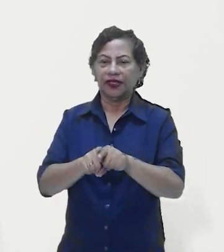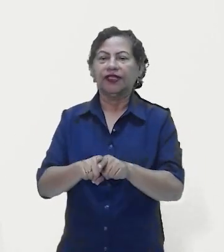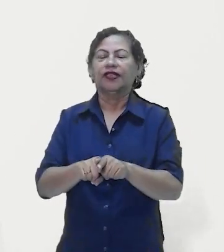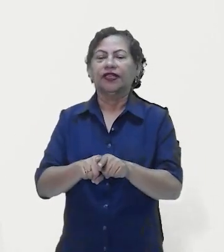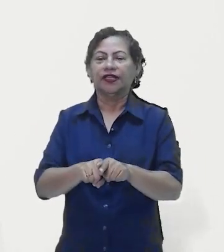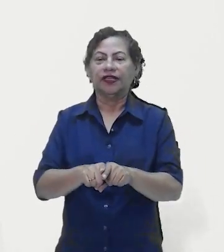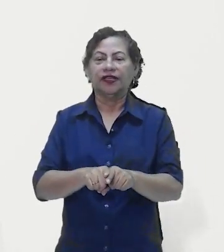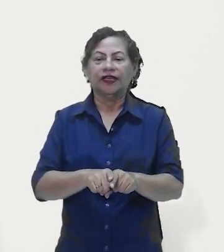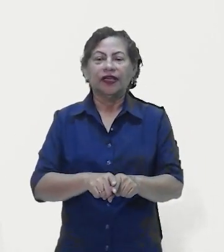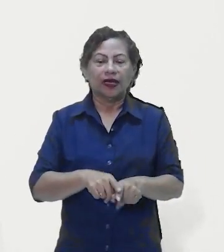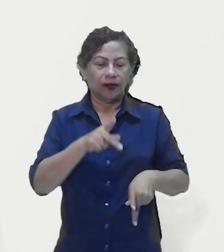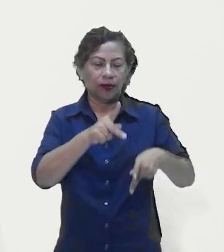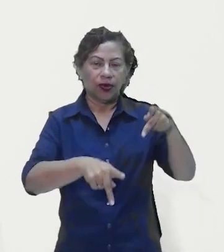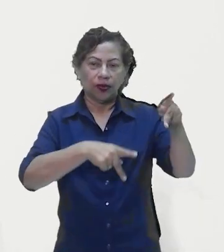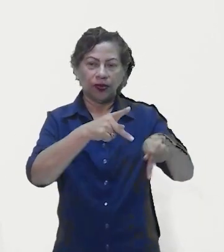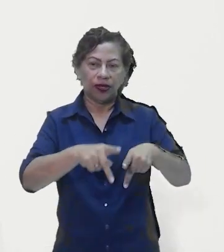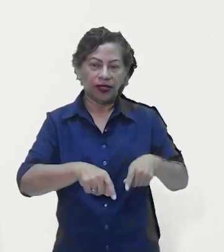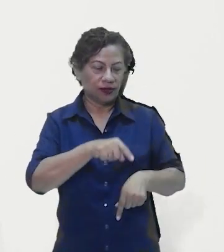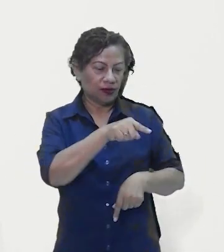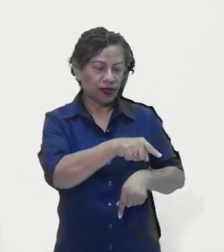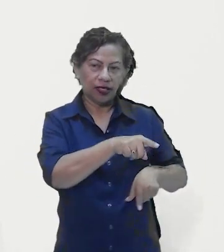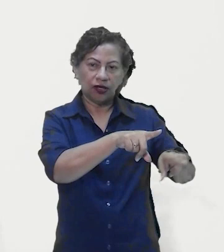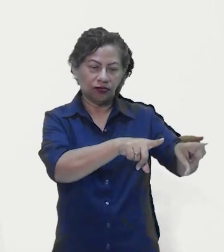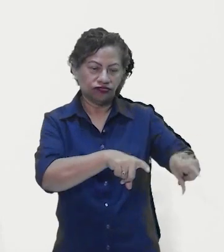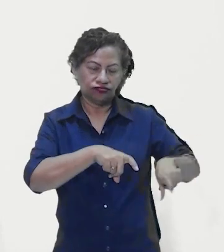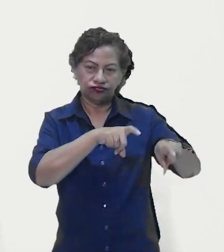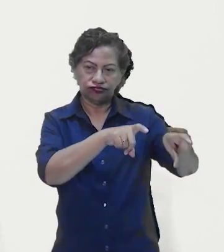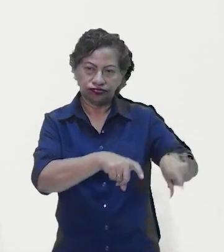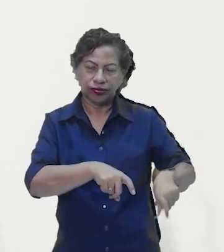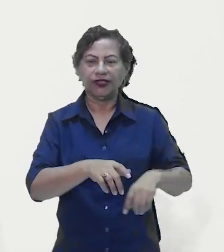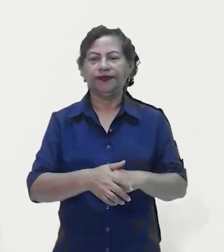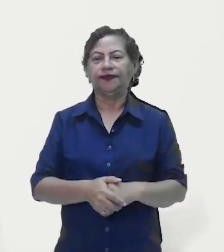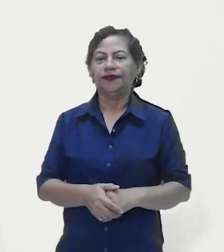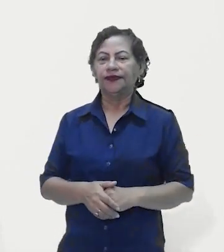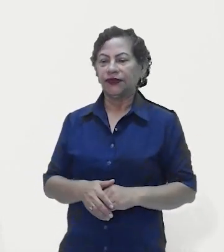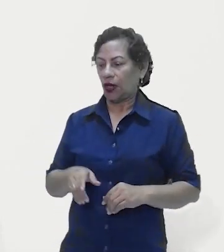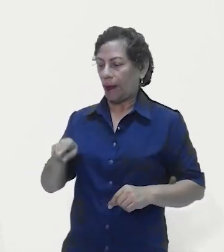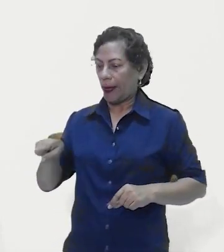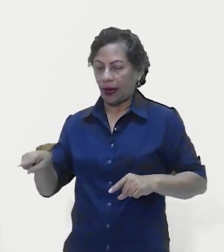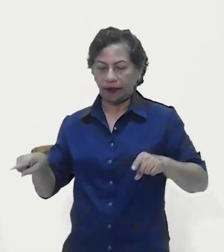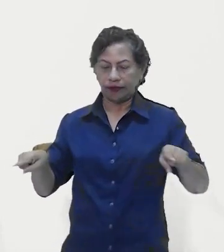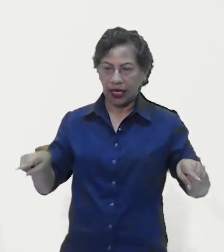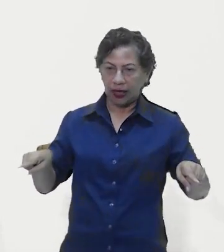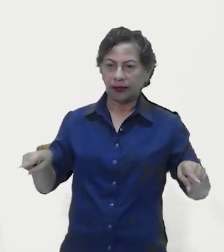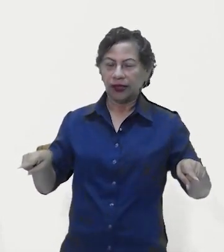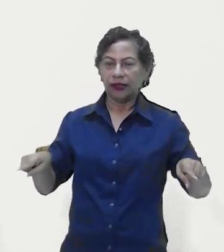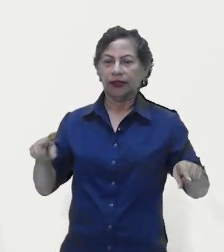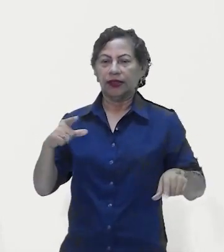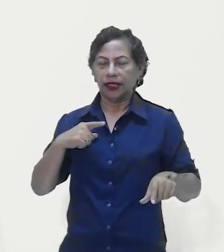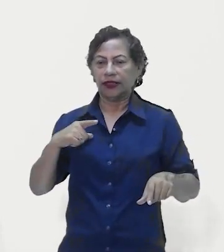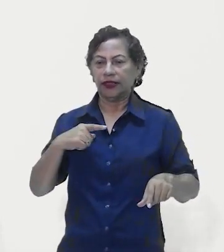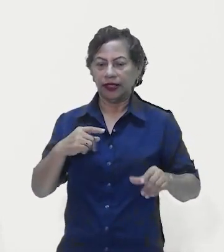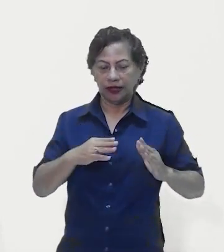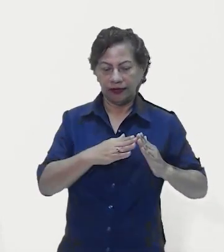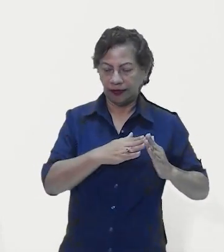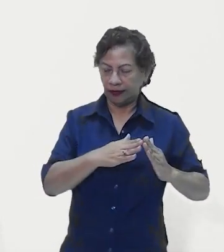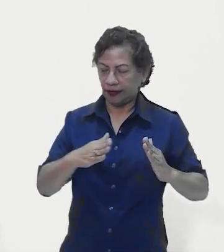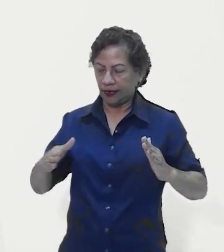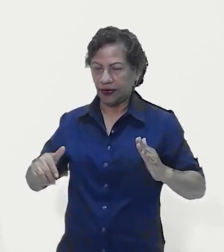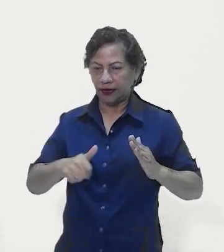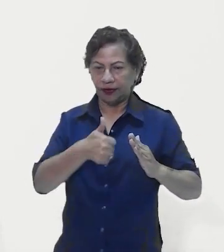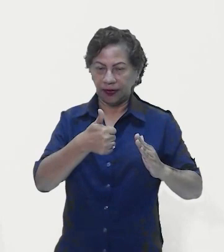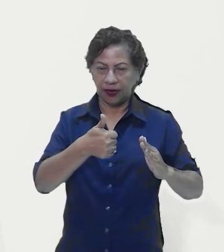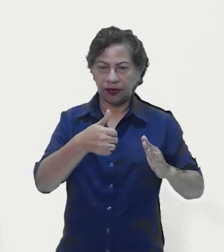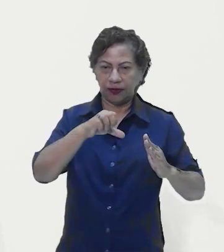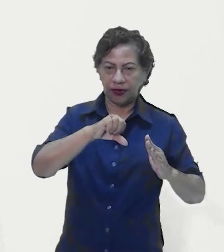Eu peguei um recorte aqui, tá bom? O ano de 1940 até o ano de 2010. Olha,